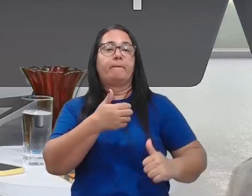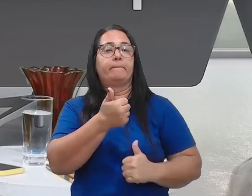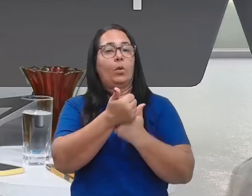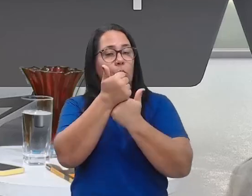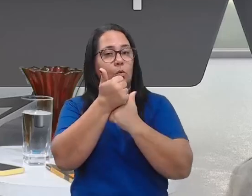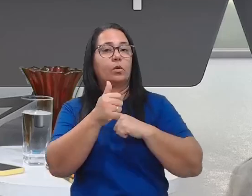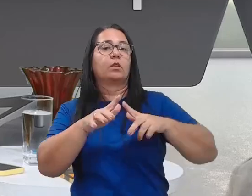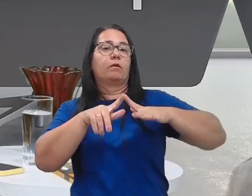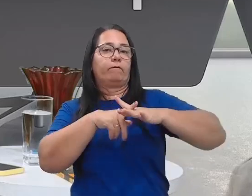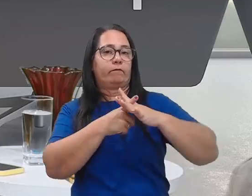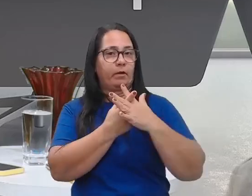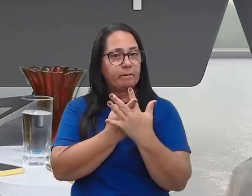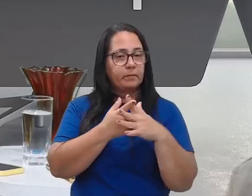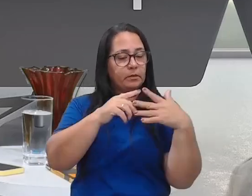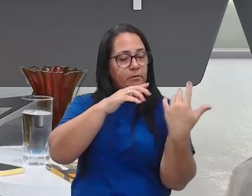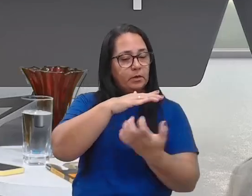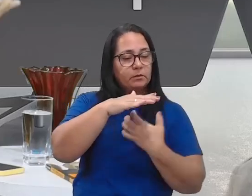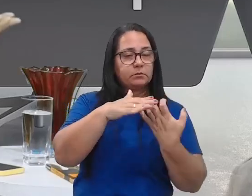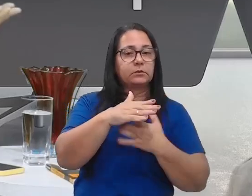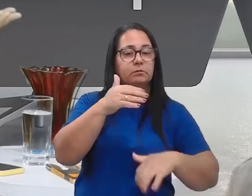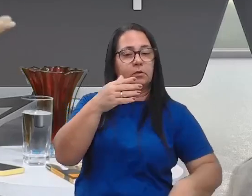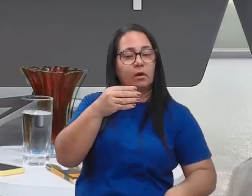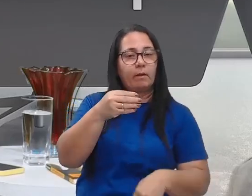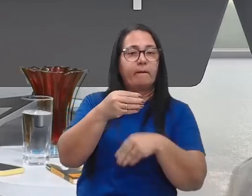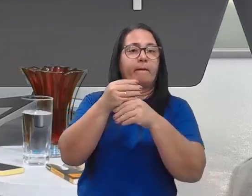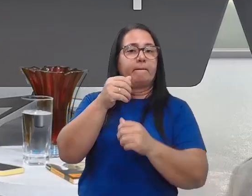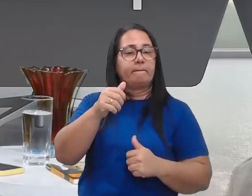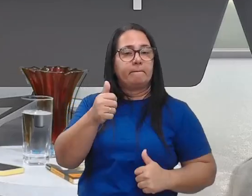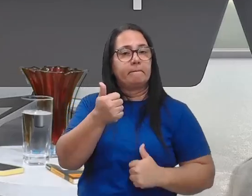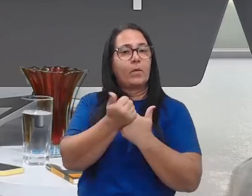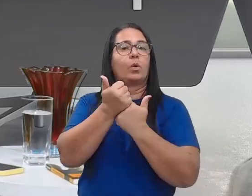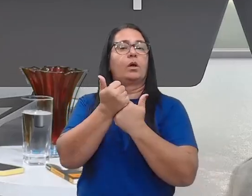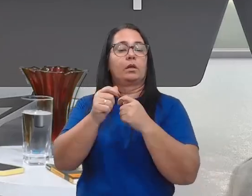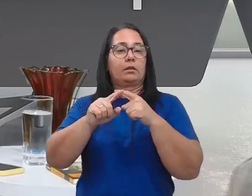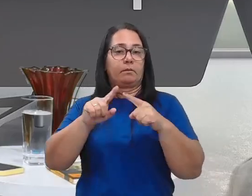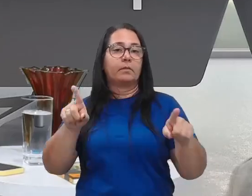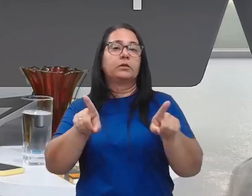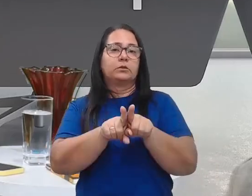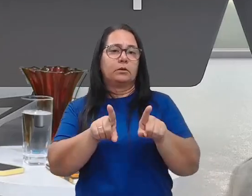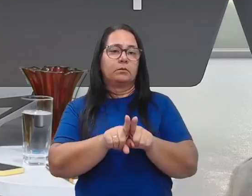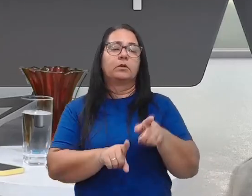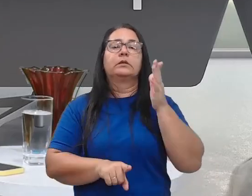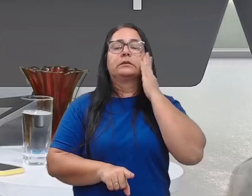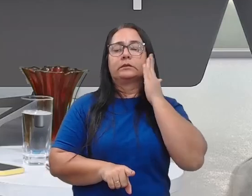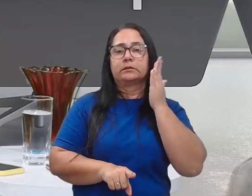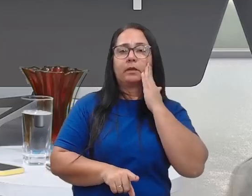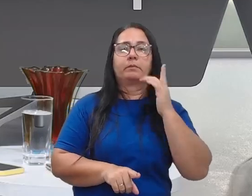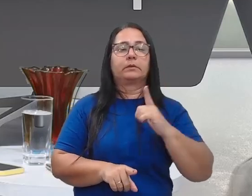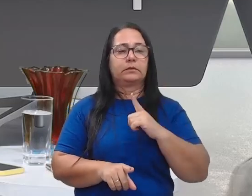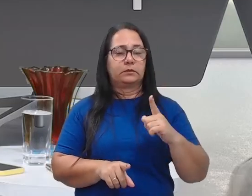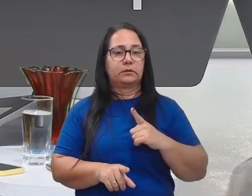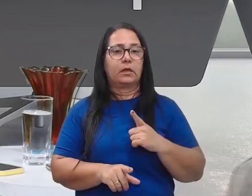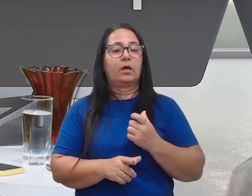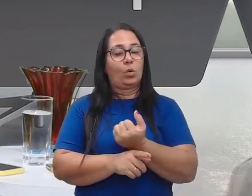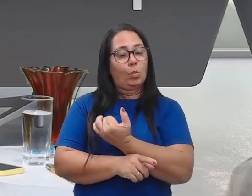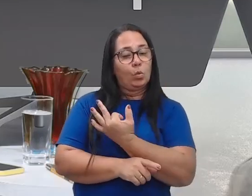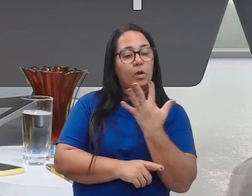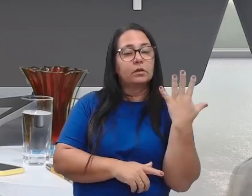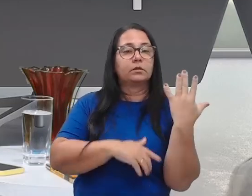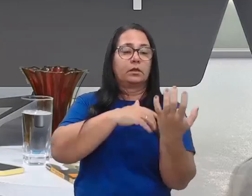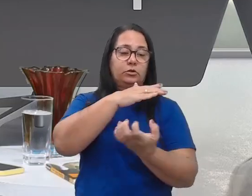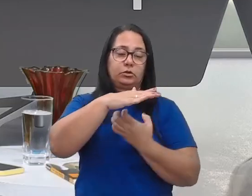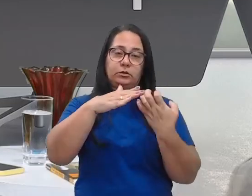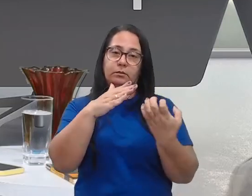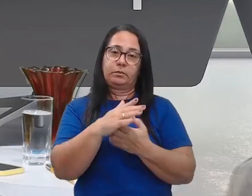empresas fossem apoiadas, mas fora isso, a gente sabe que tem um grande número de empresas que não suportou essa necessidade